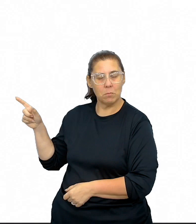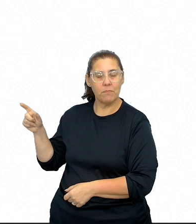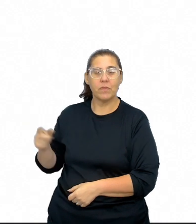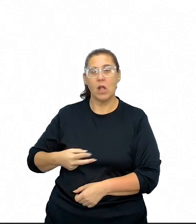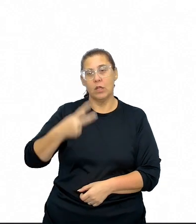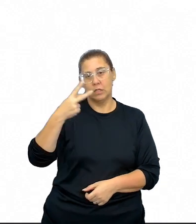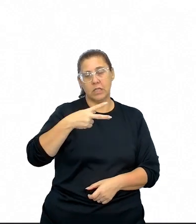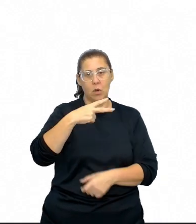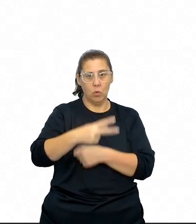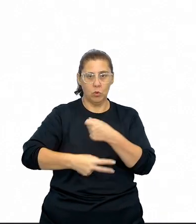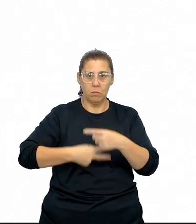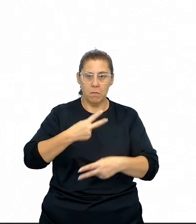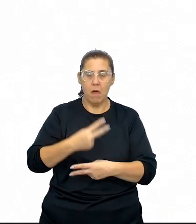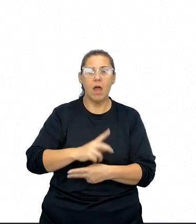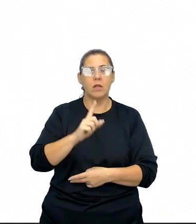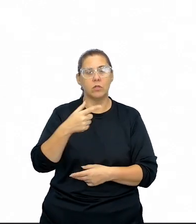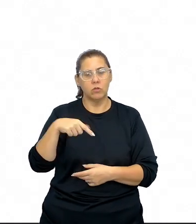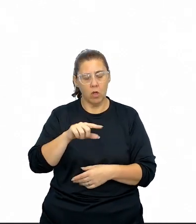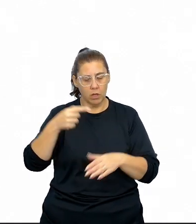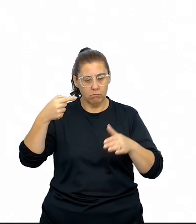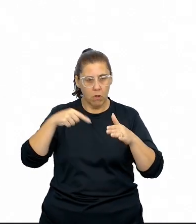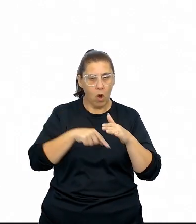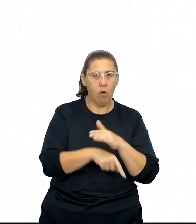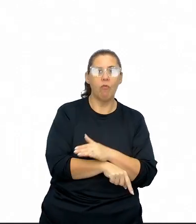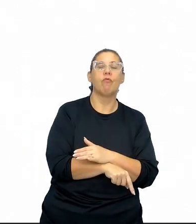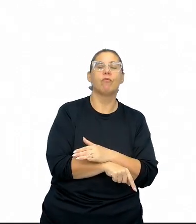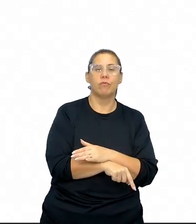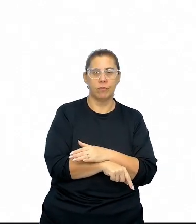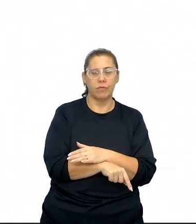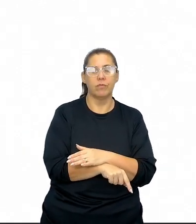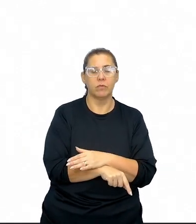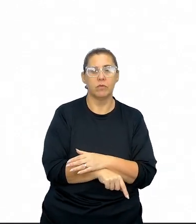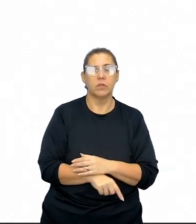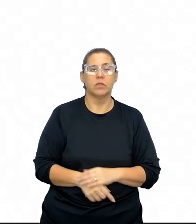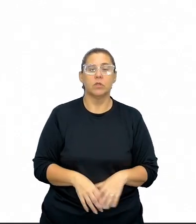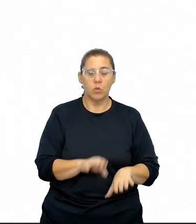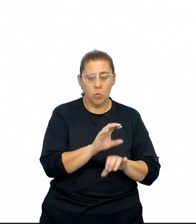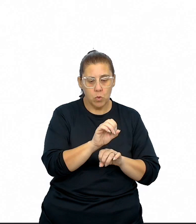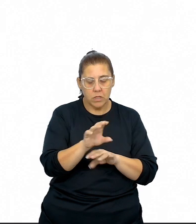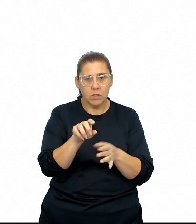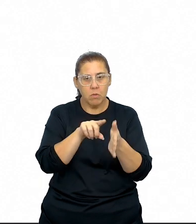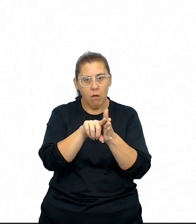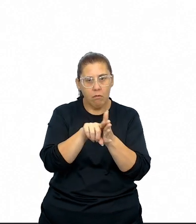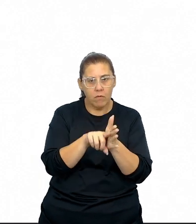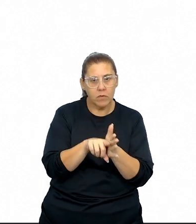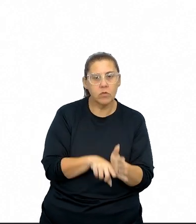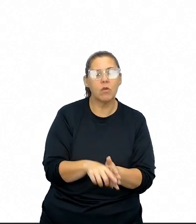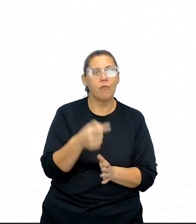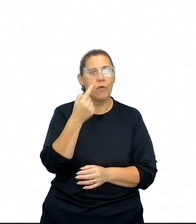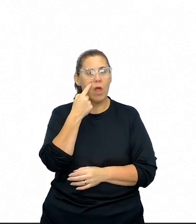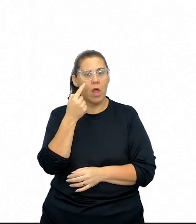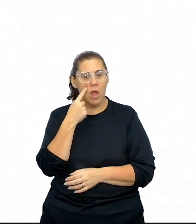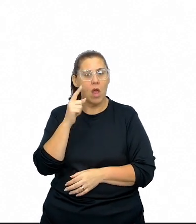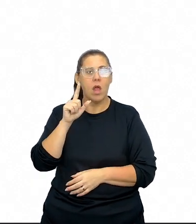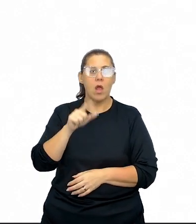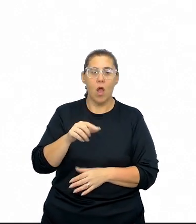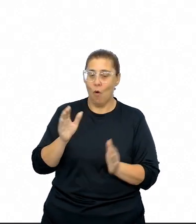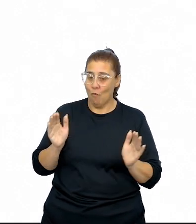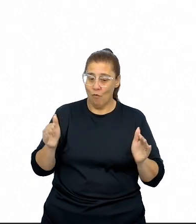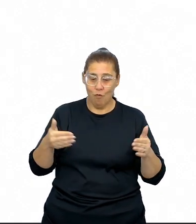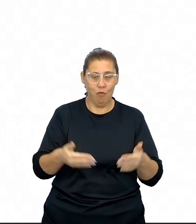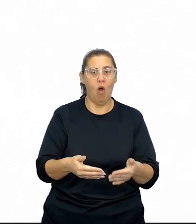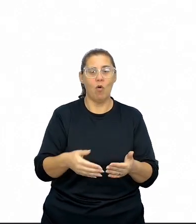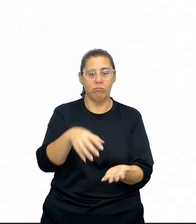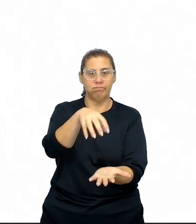segundo bimestre, nós estamos nos aprofundando no ensino por investigação. Vejam que ele é o centro da